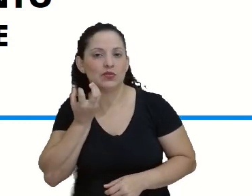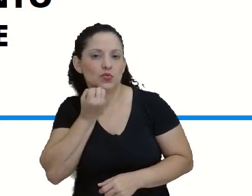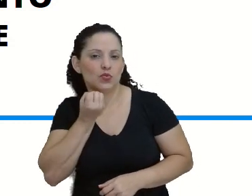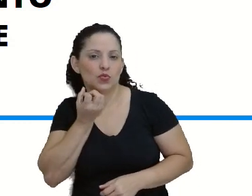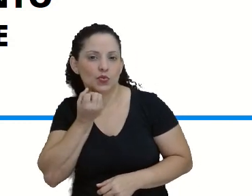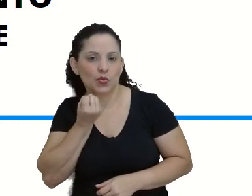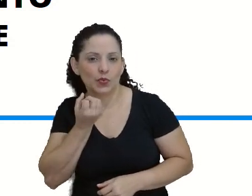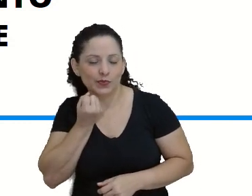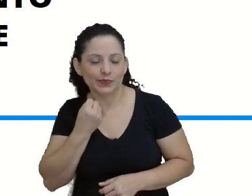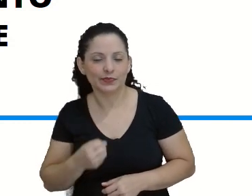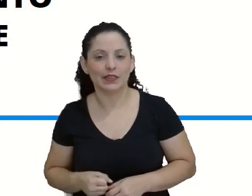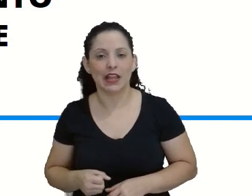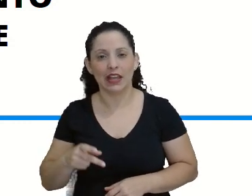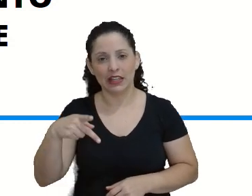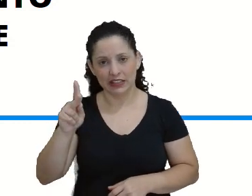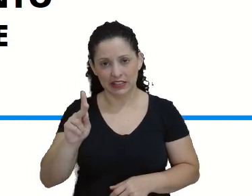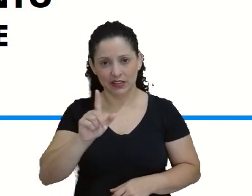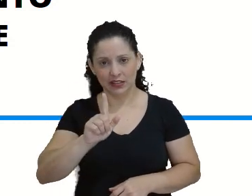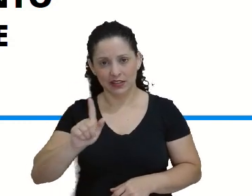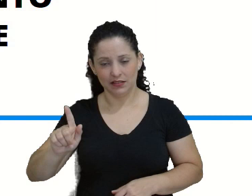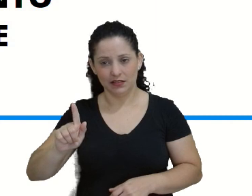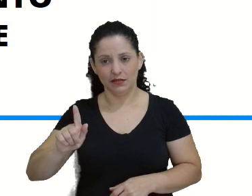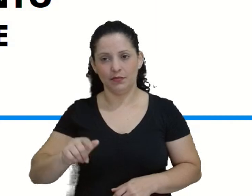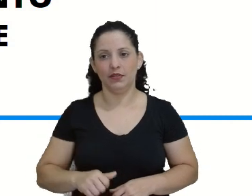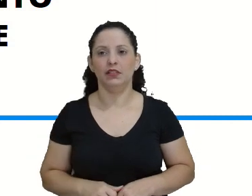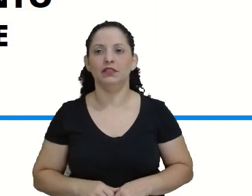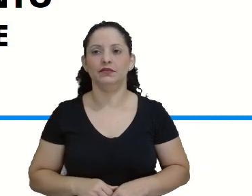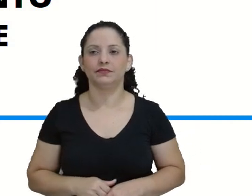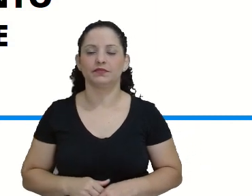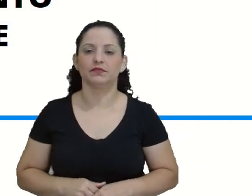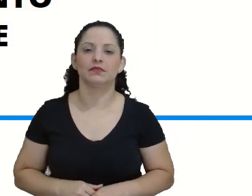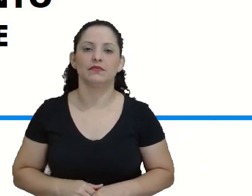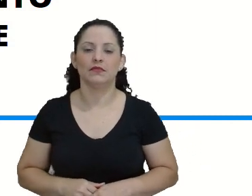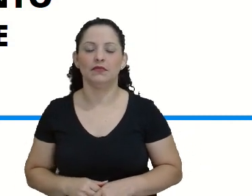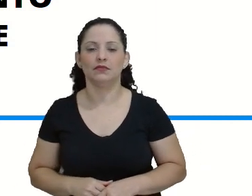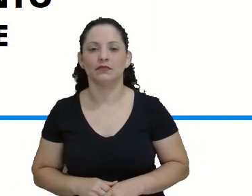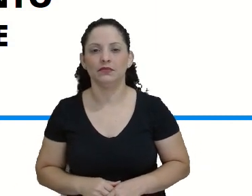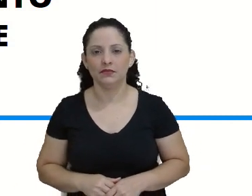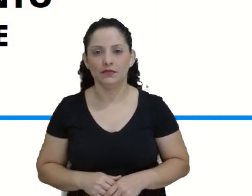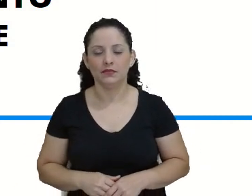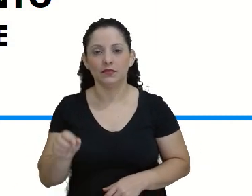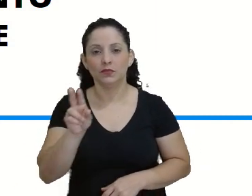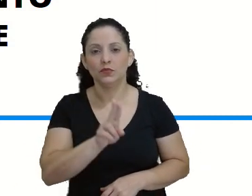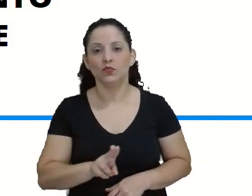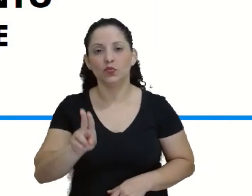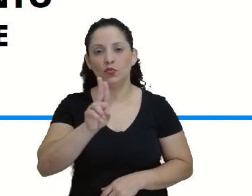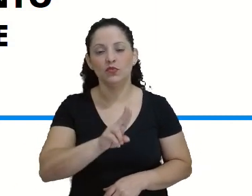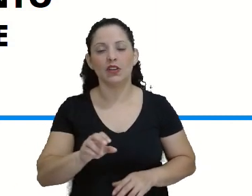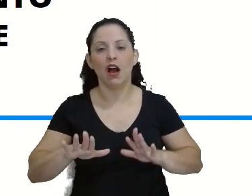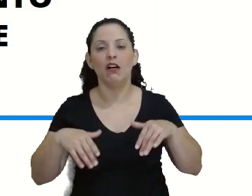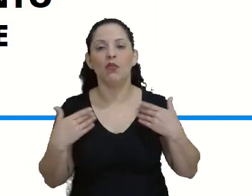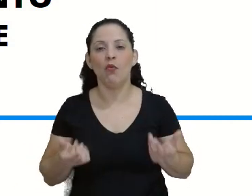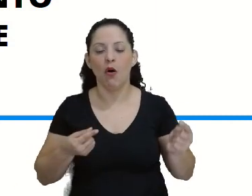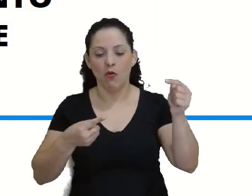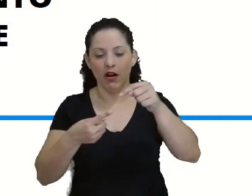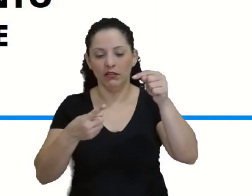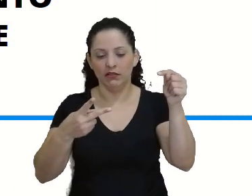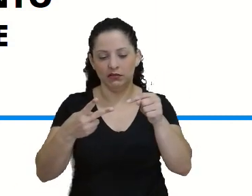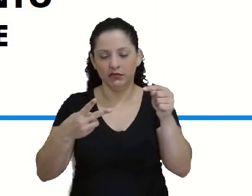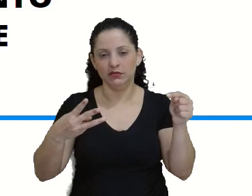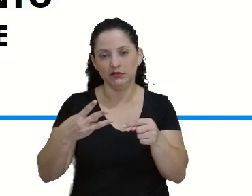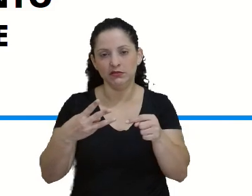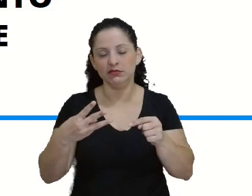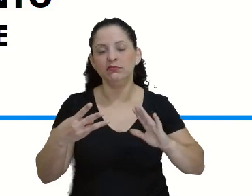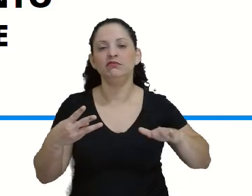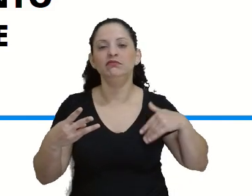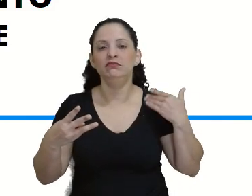quilograma, essa unidade de medida, quilograma, a gente utiliza em qual grandeza? Comprimento, capacidade